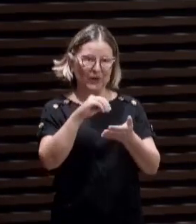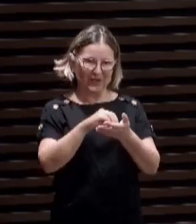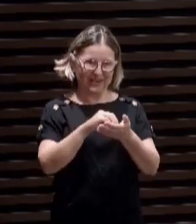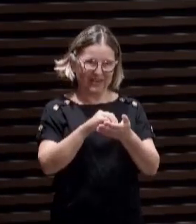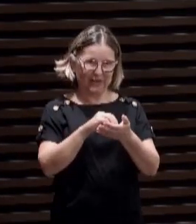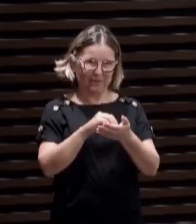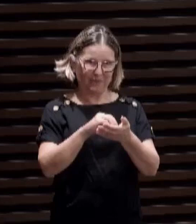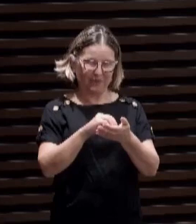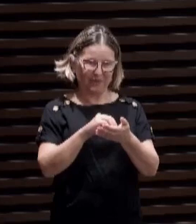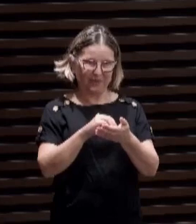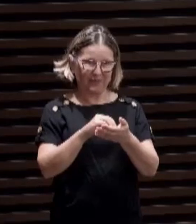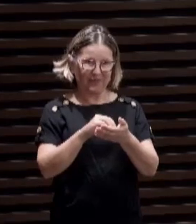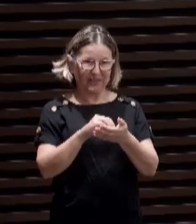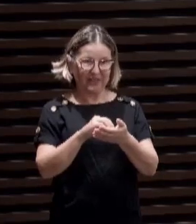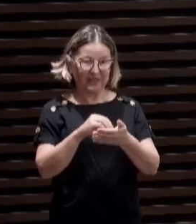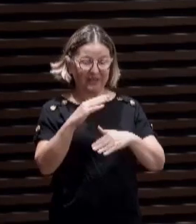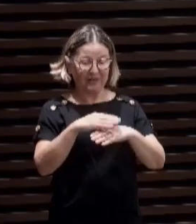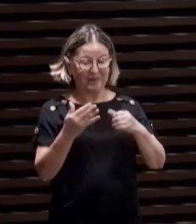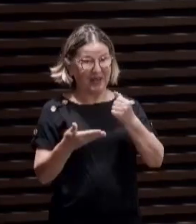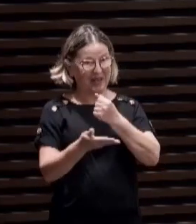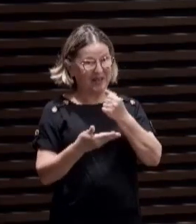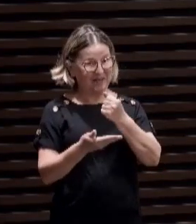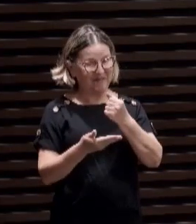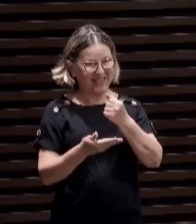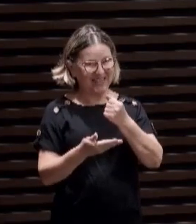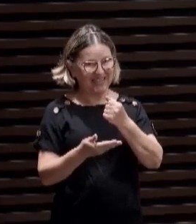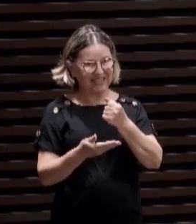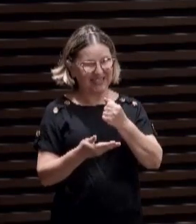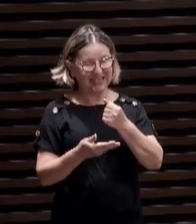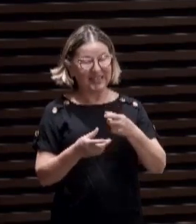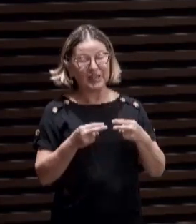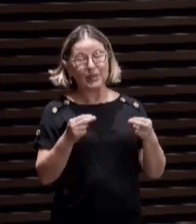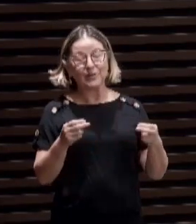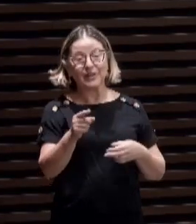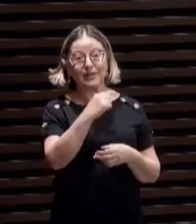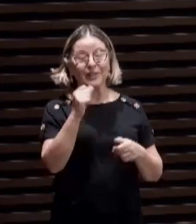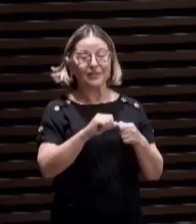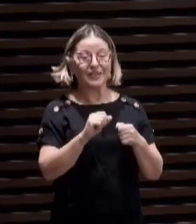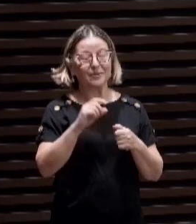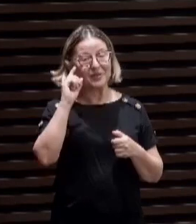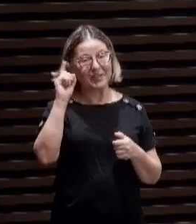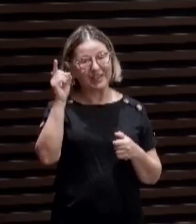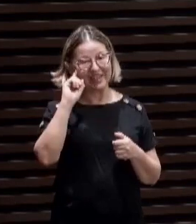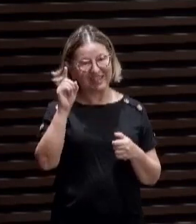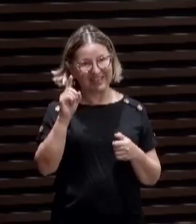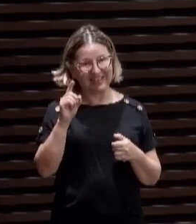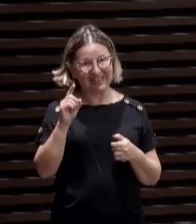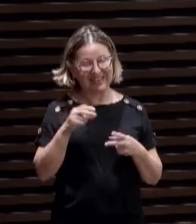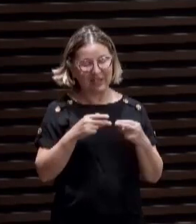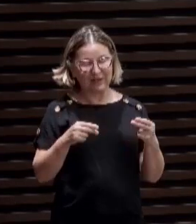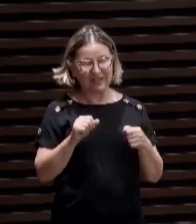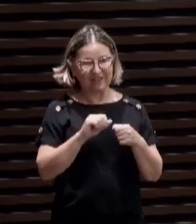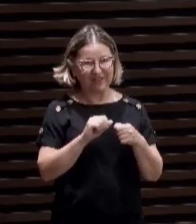vidas. É aquilo que nós estamos trazendo para dentro da nossa casa. É aquilo que nós assistimos. É aquilo com que